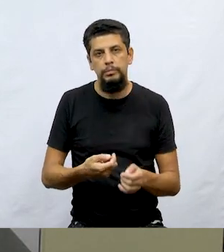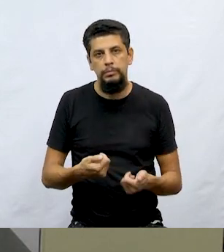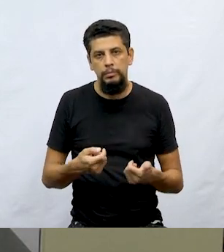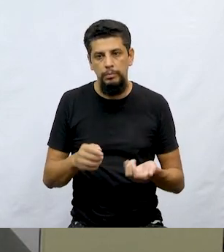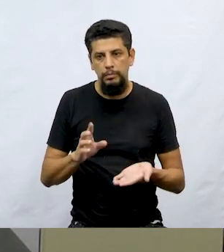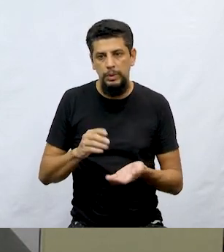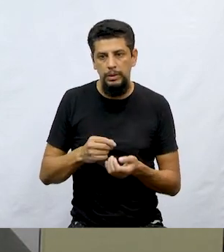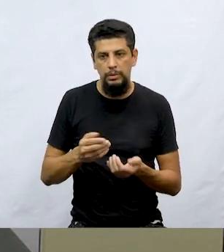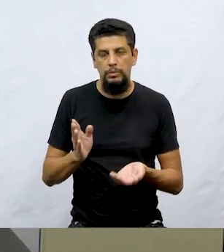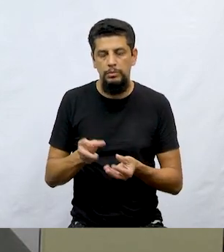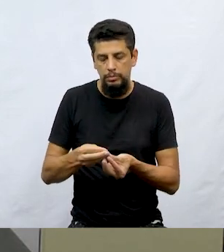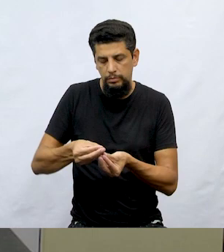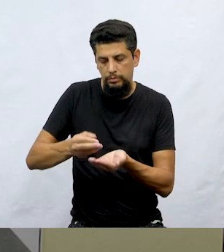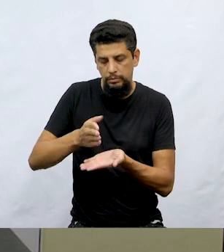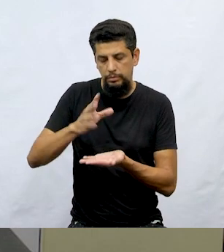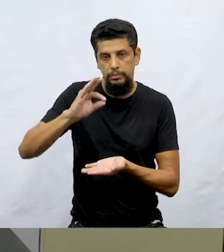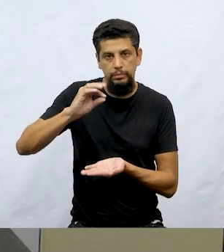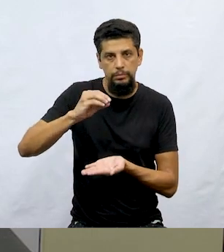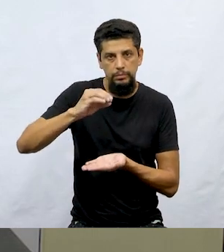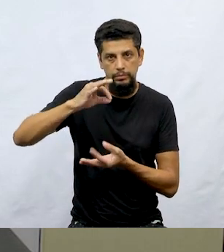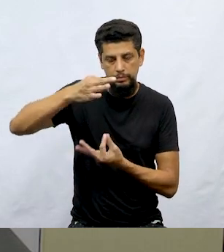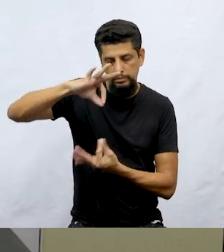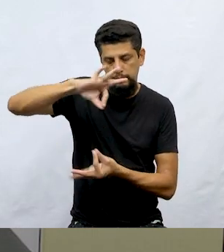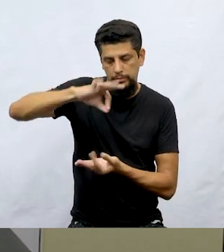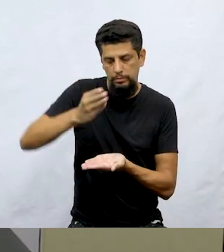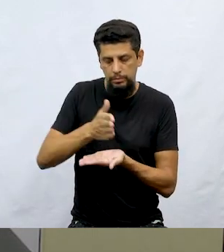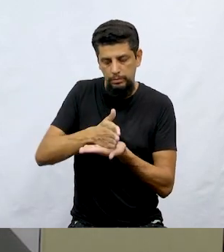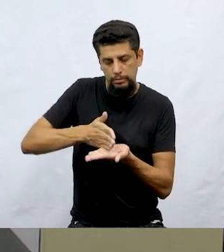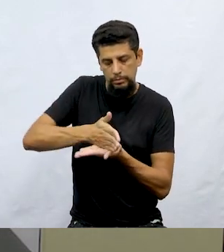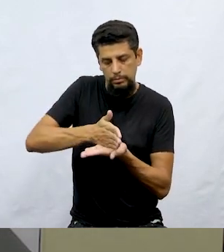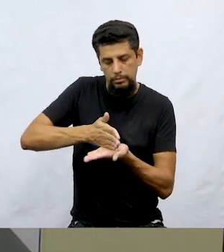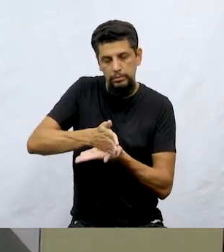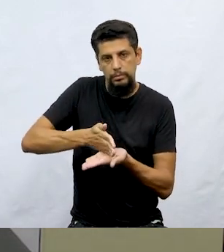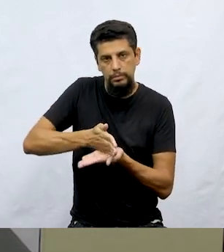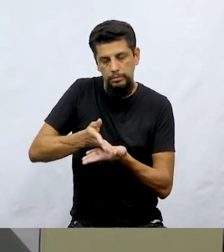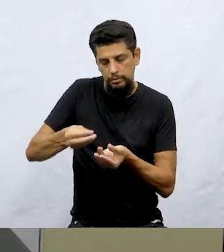vez. Bem marcado. Então, dividimos no meio. No